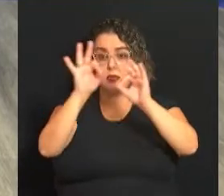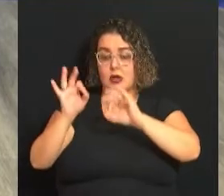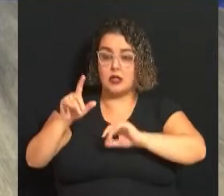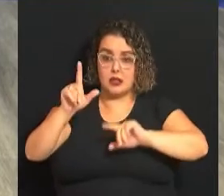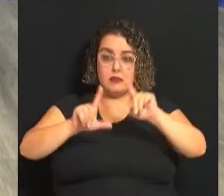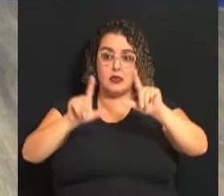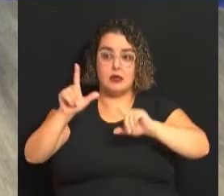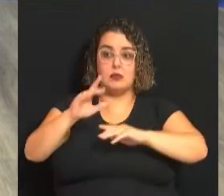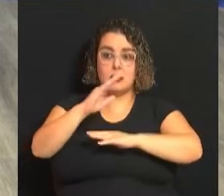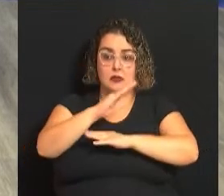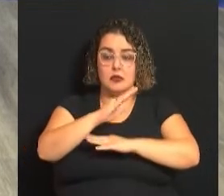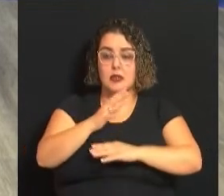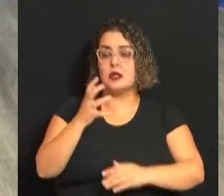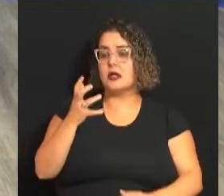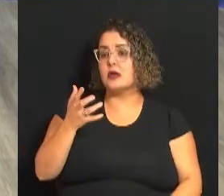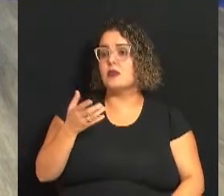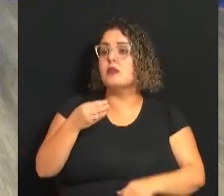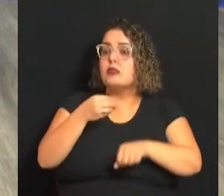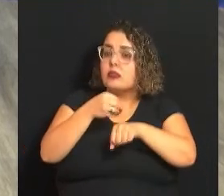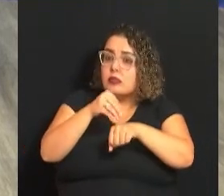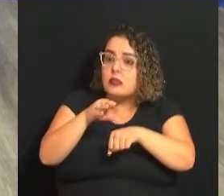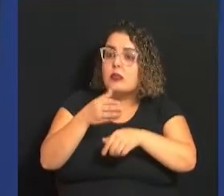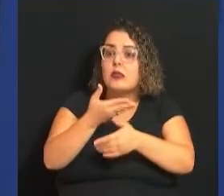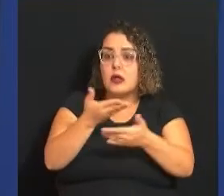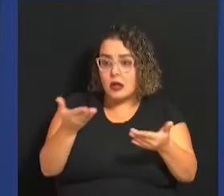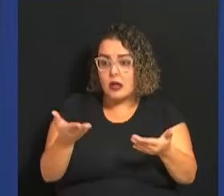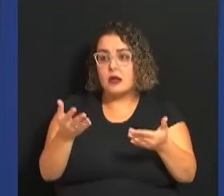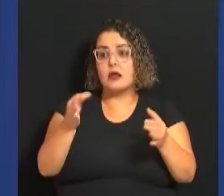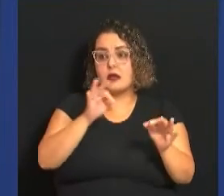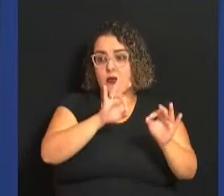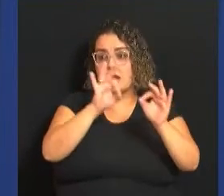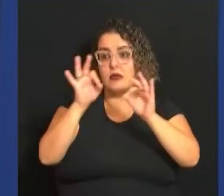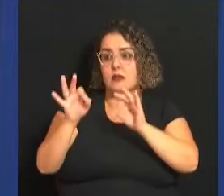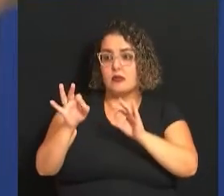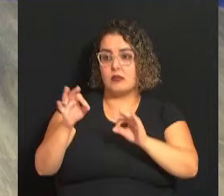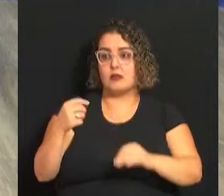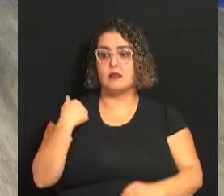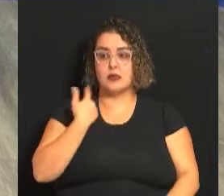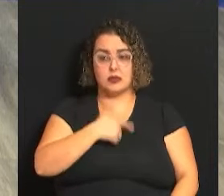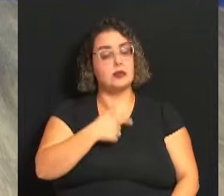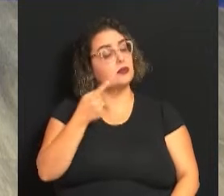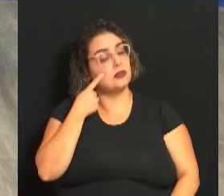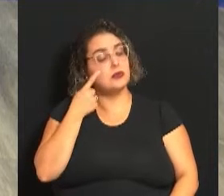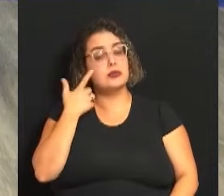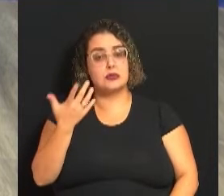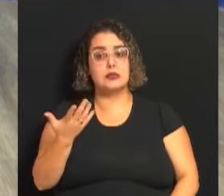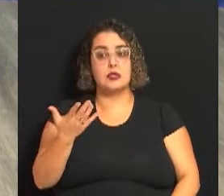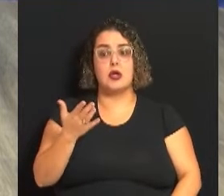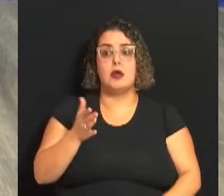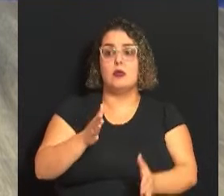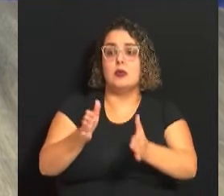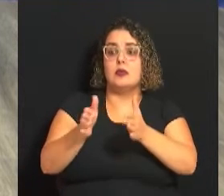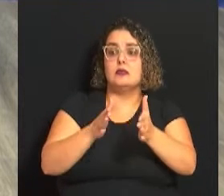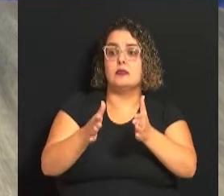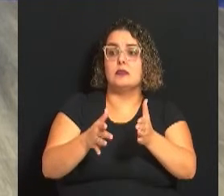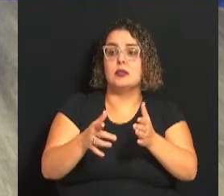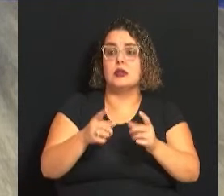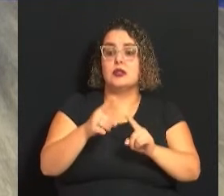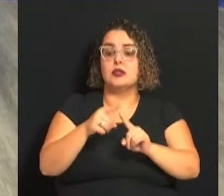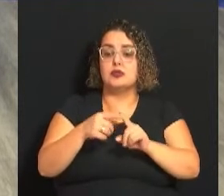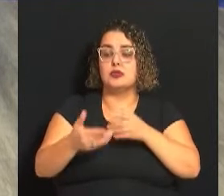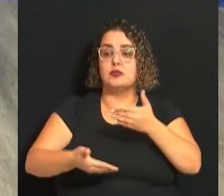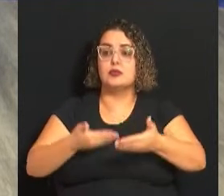Campinas. Eu queria que o senhor deixasse um recado para quem está assistindo a gente e está passando aí por esse tipo de